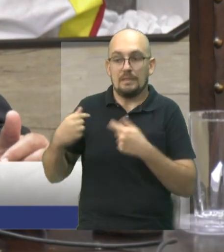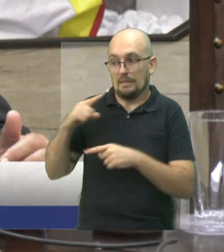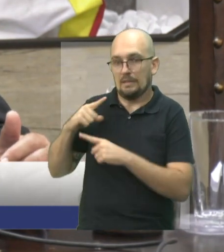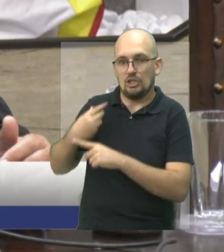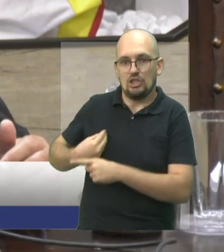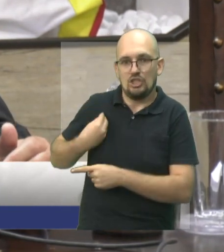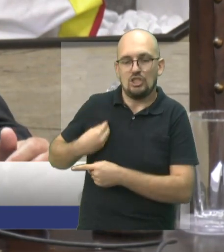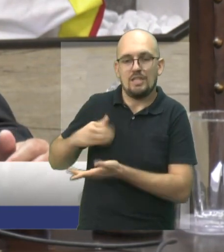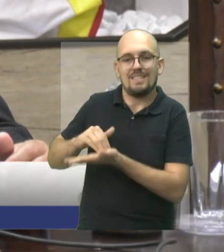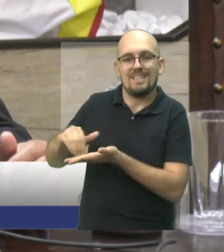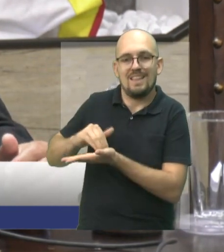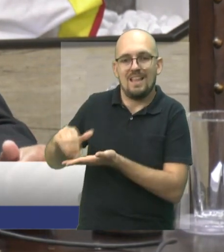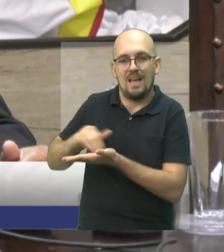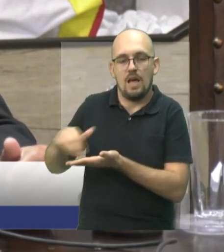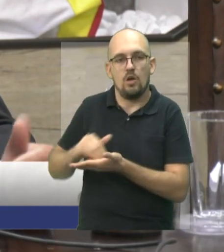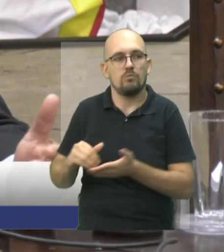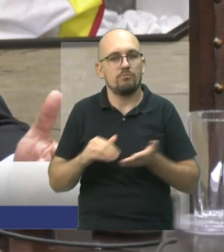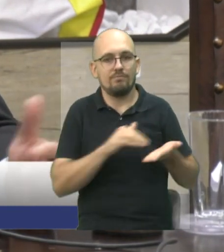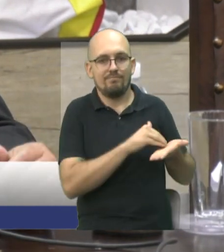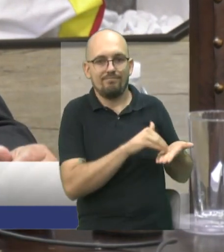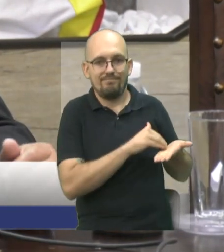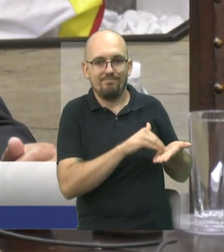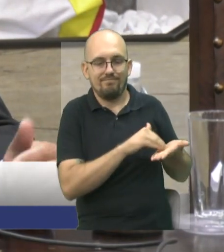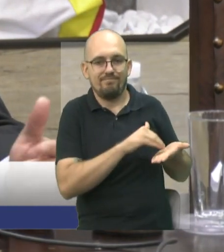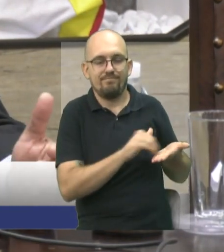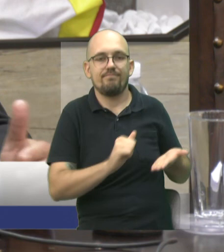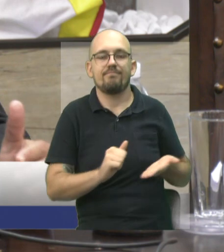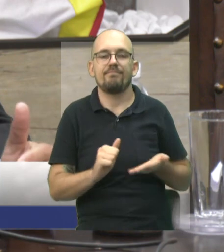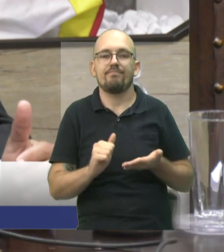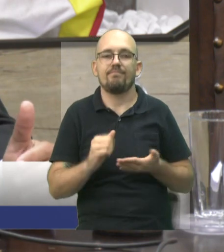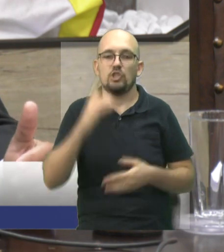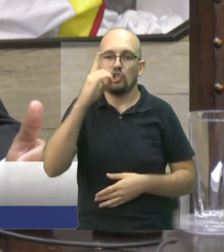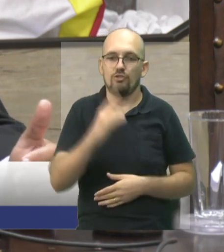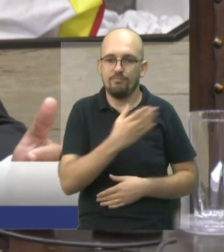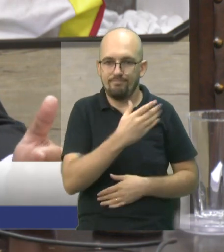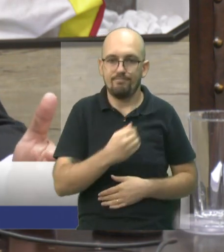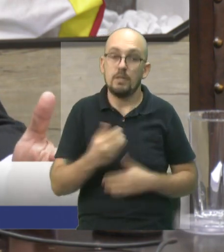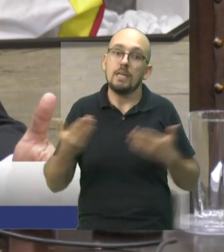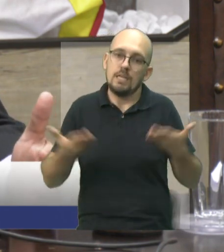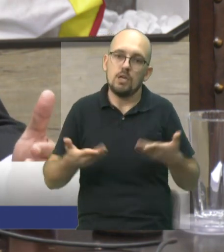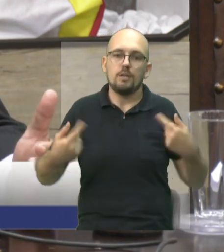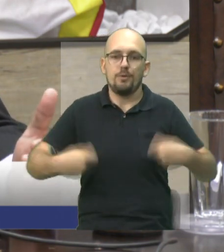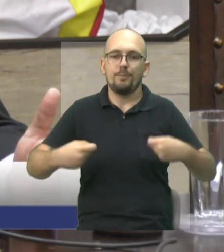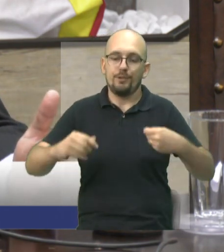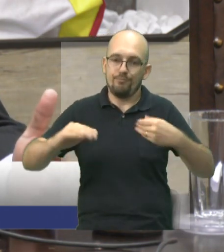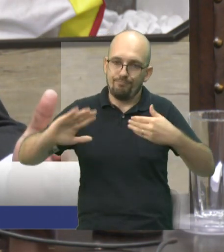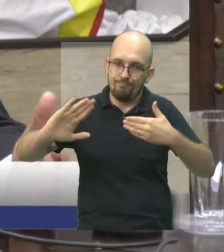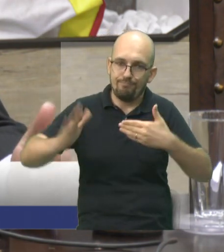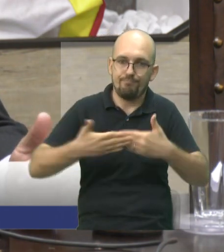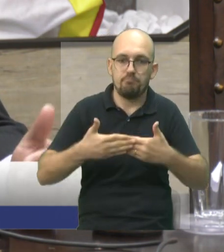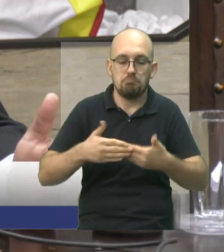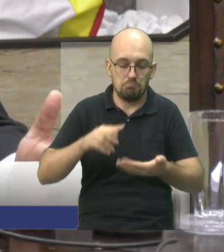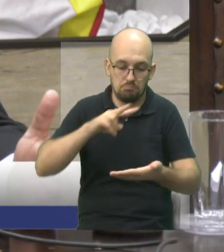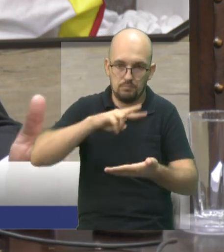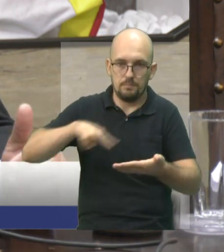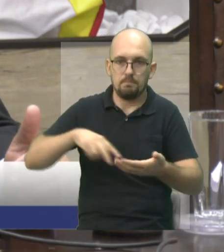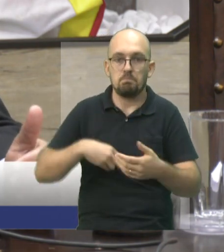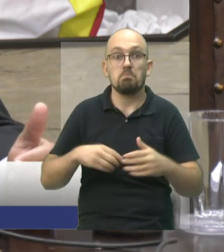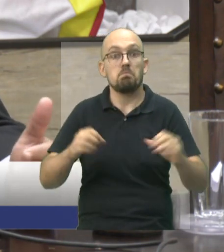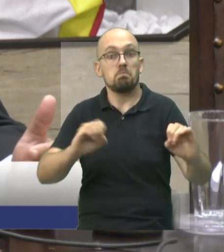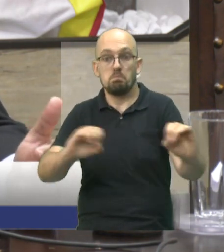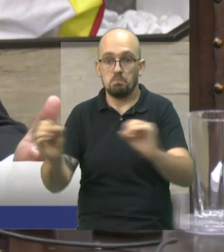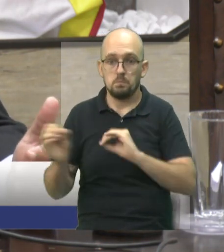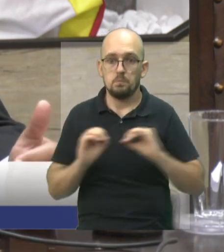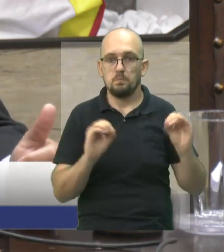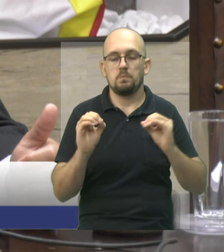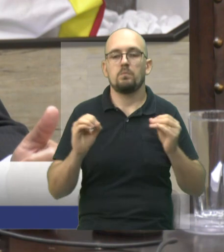E a diretora. E eu tenho que finalizar essa sessão, não havendo mais nada a se tratar, e